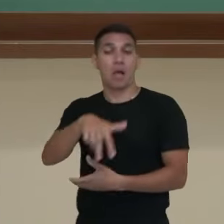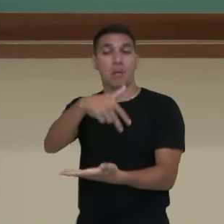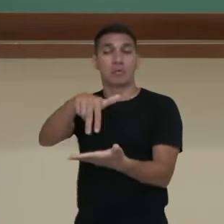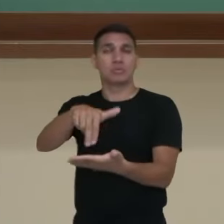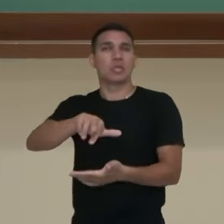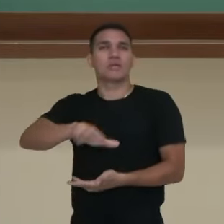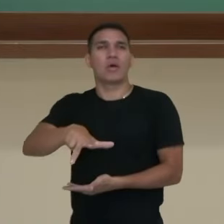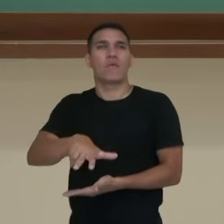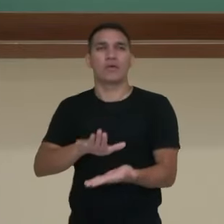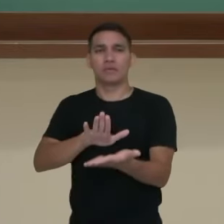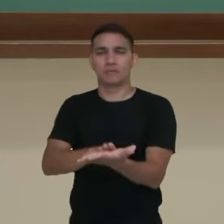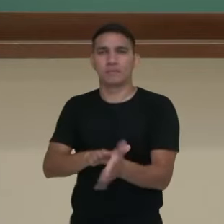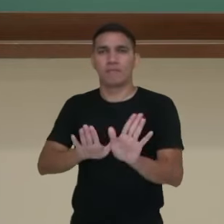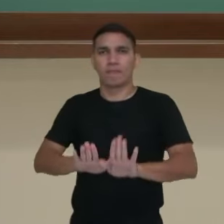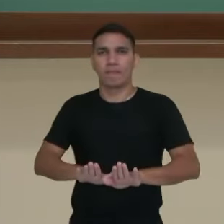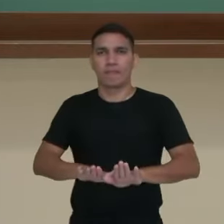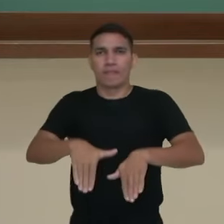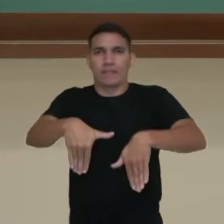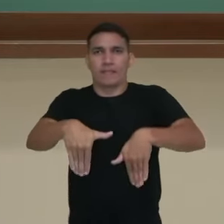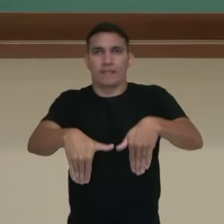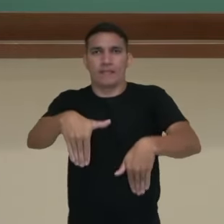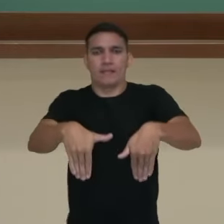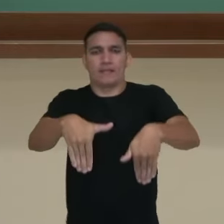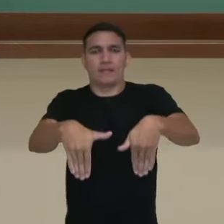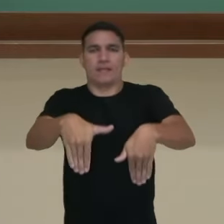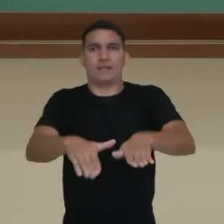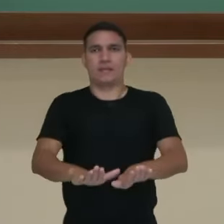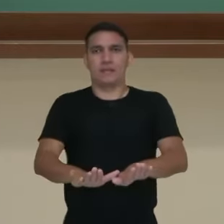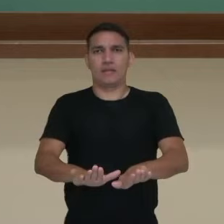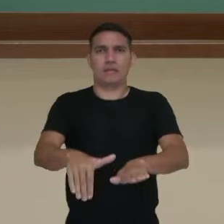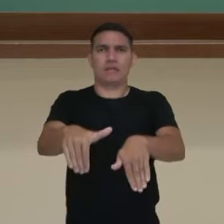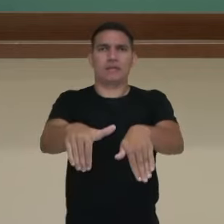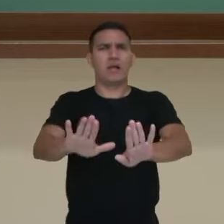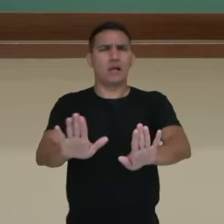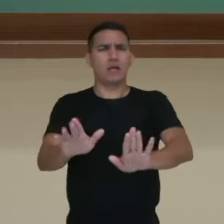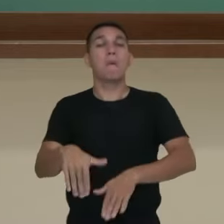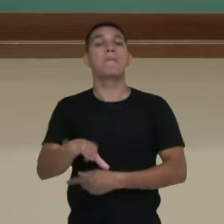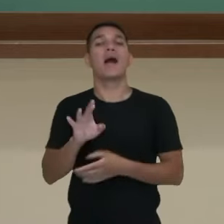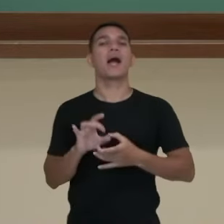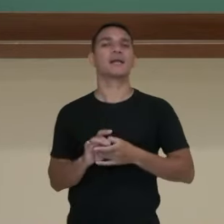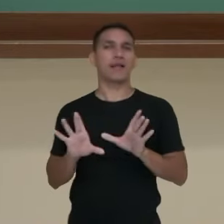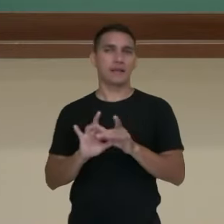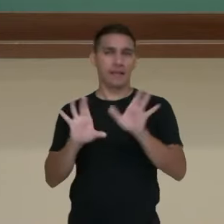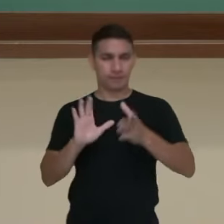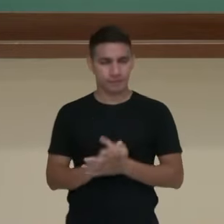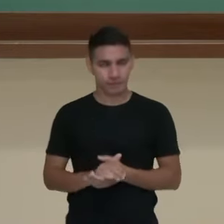na pontinha dos pés, A dança é um pouco mais livre. E a